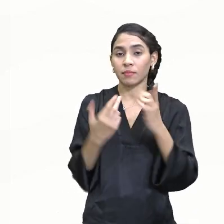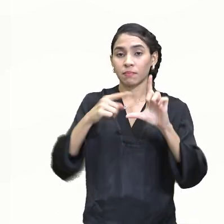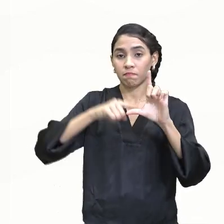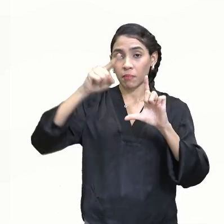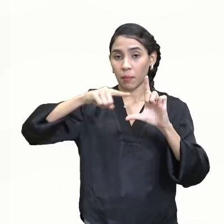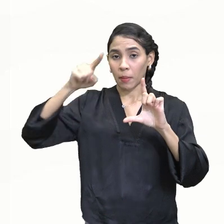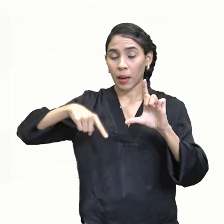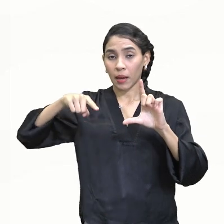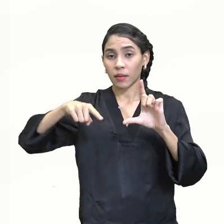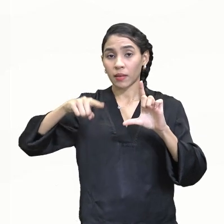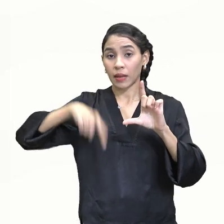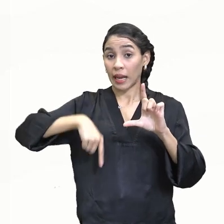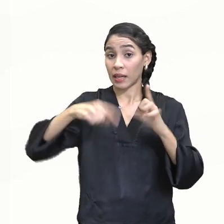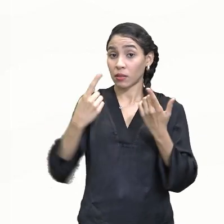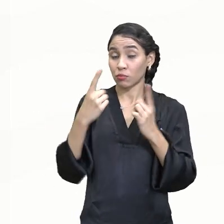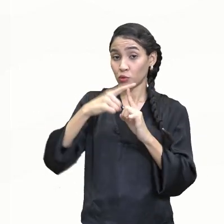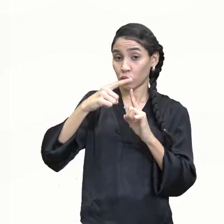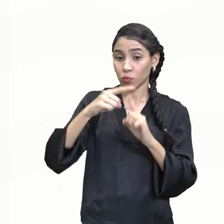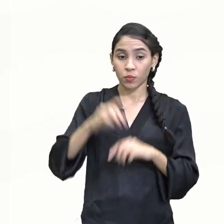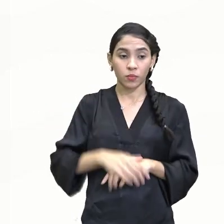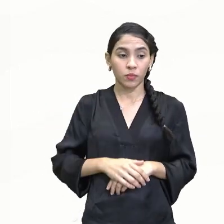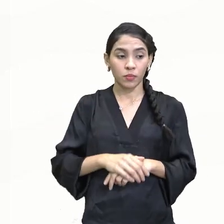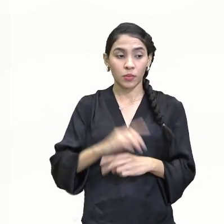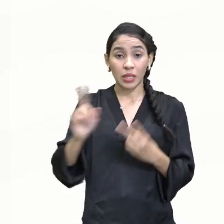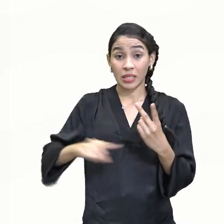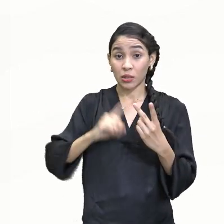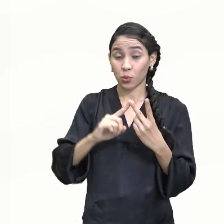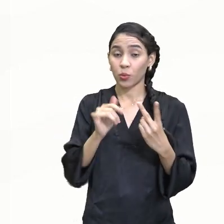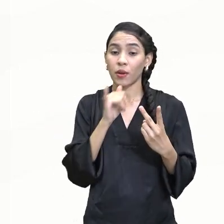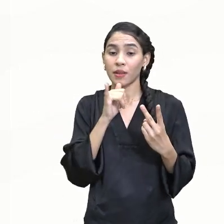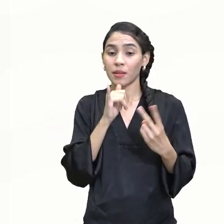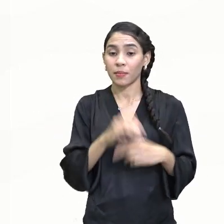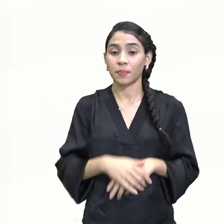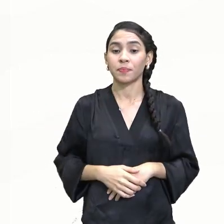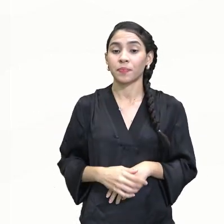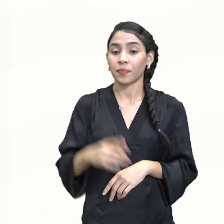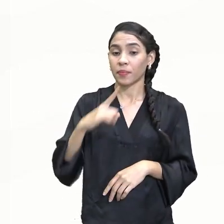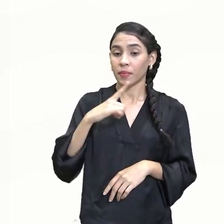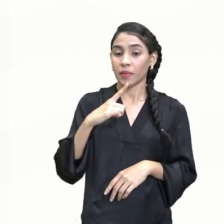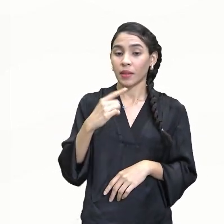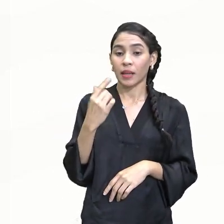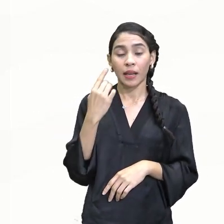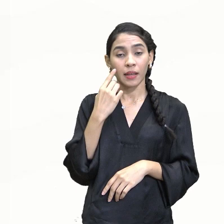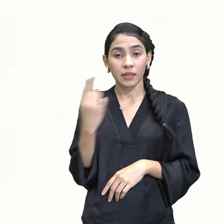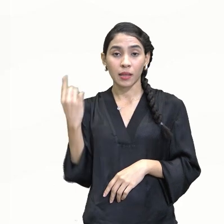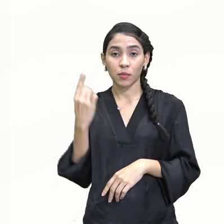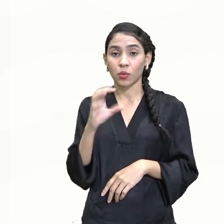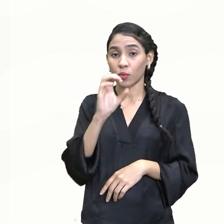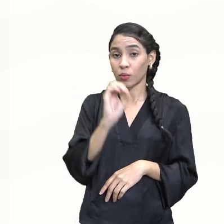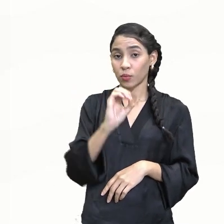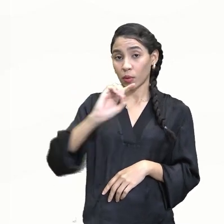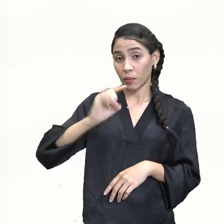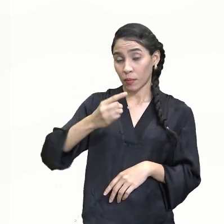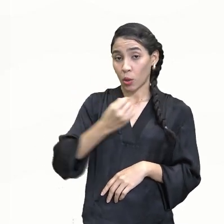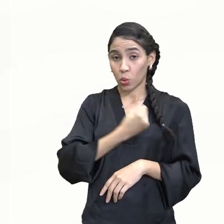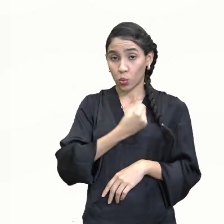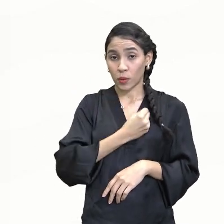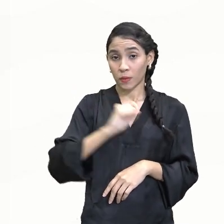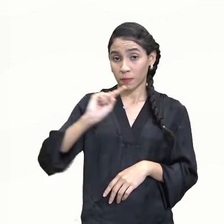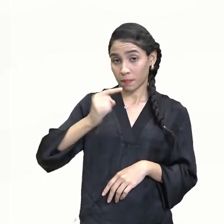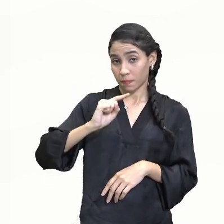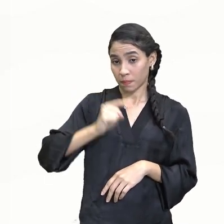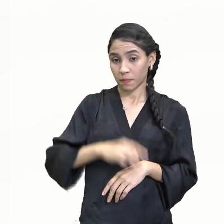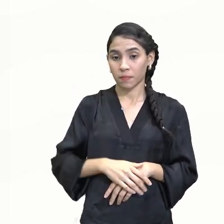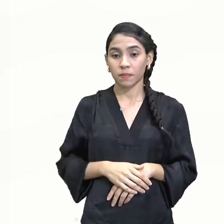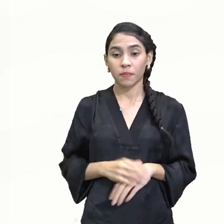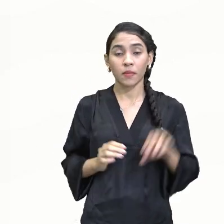de uma forma. E no segundo exemplo, nós temos aqui um número decimal. E esse número aqui, ele está